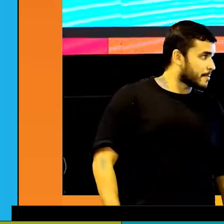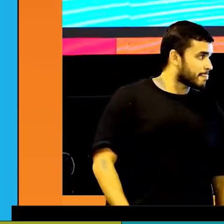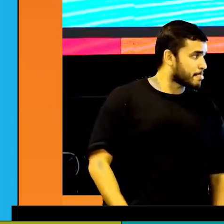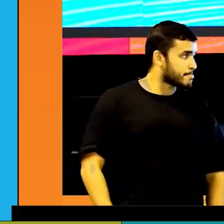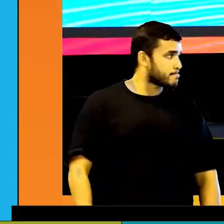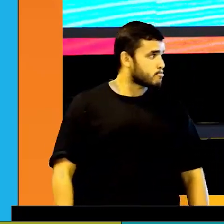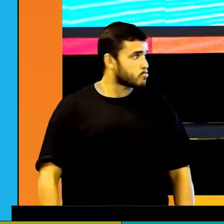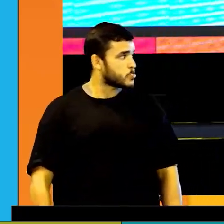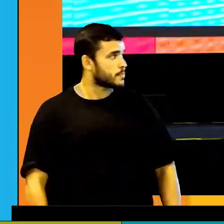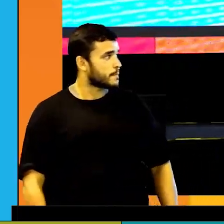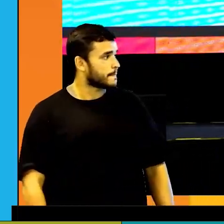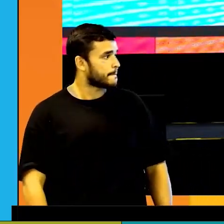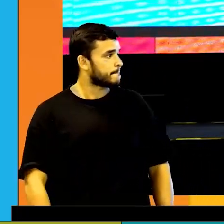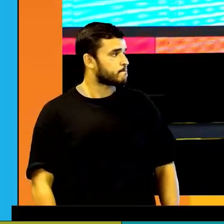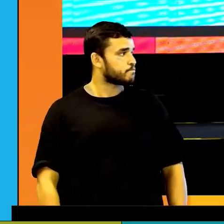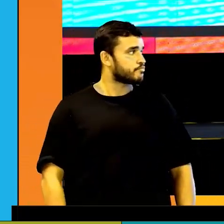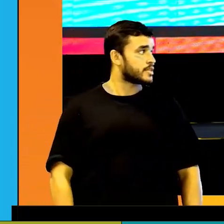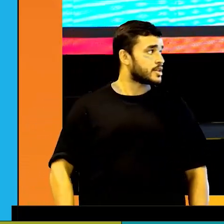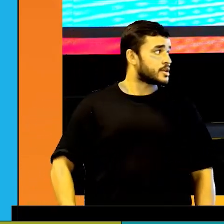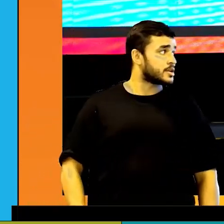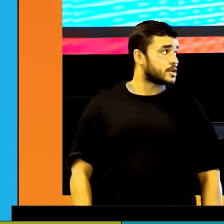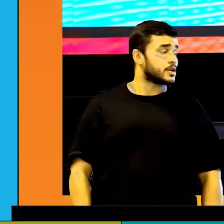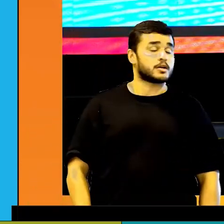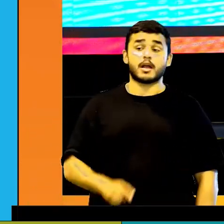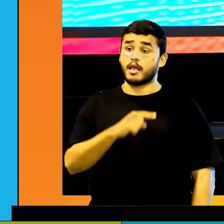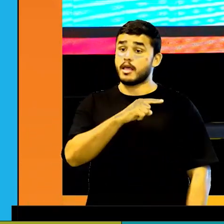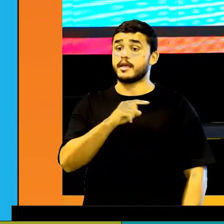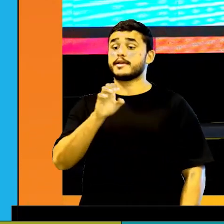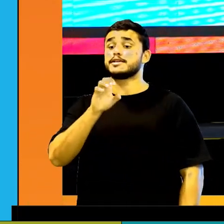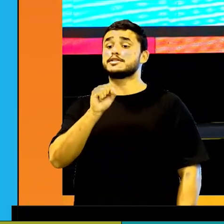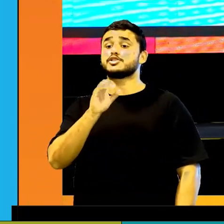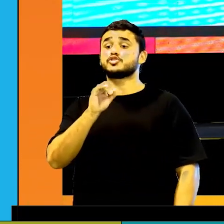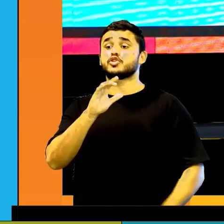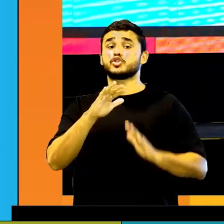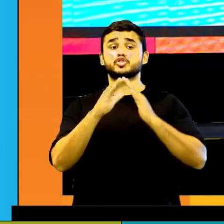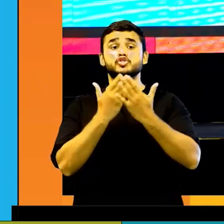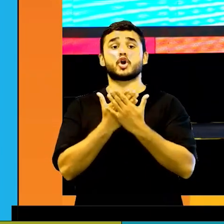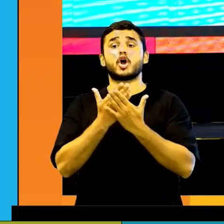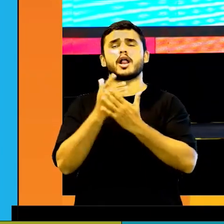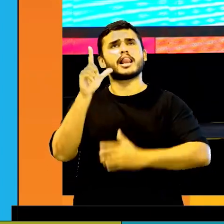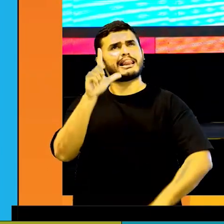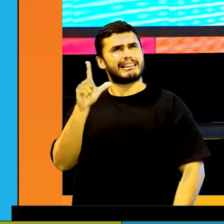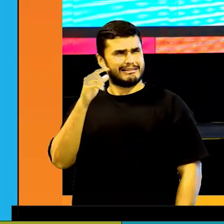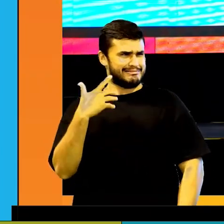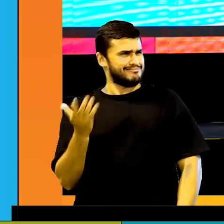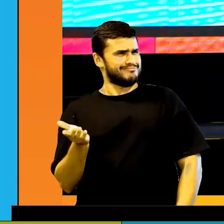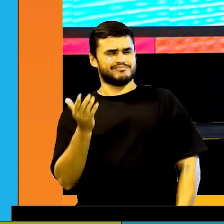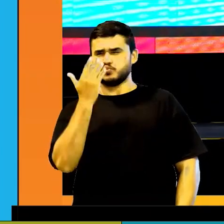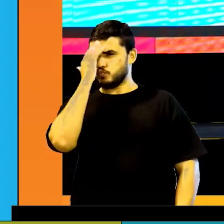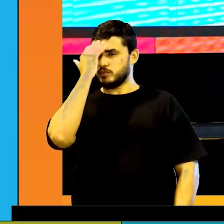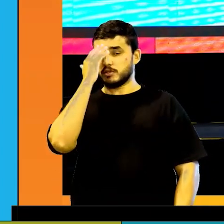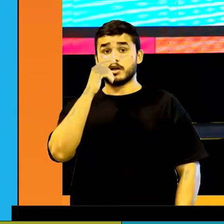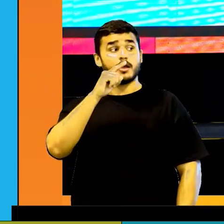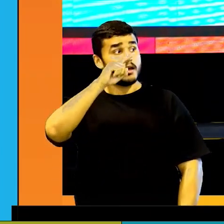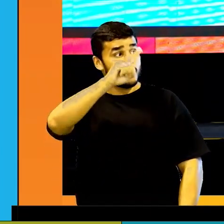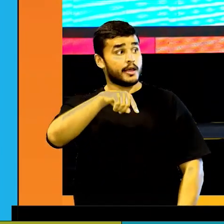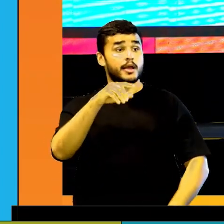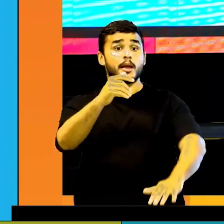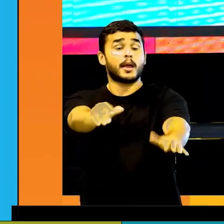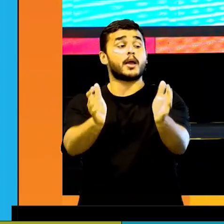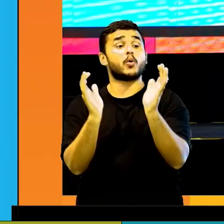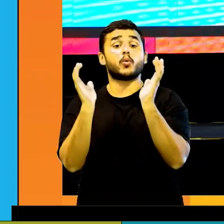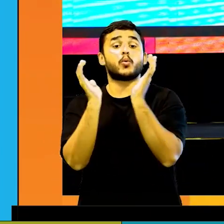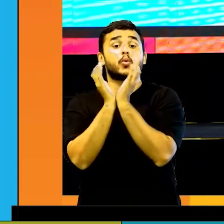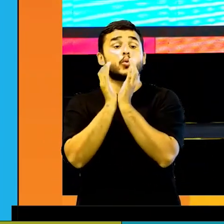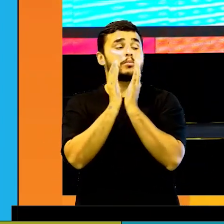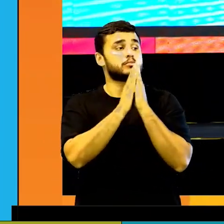O que é a escola literária? É uma produção artístico-literária que aconteceu numa determinada